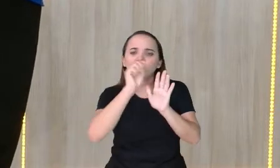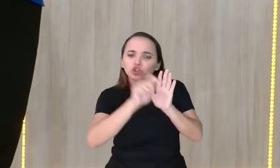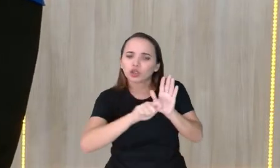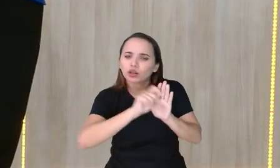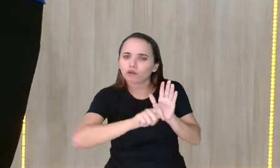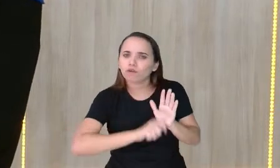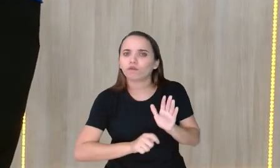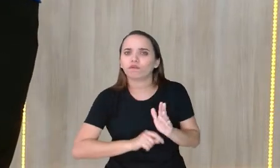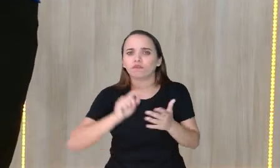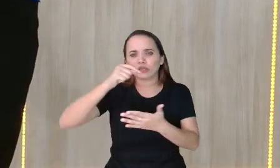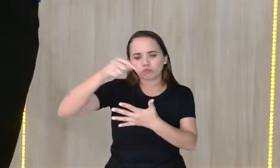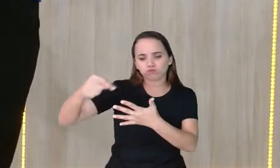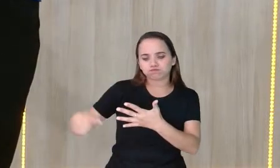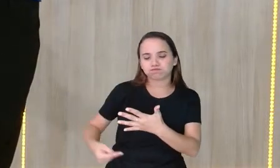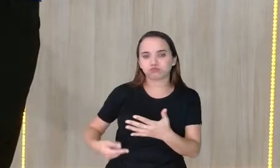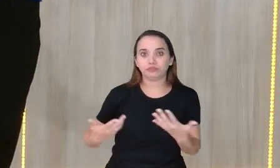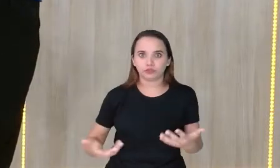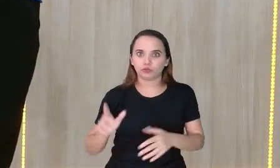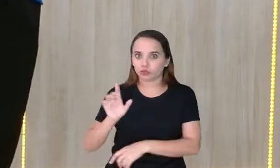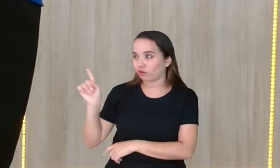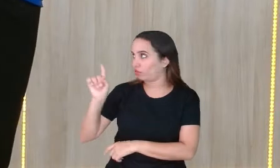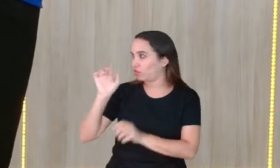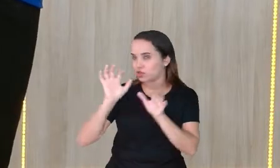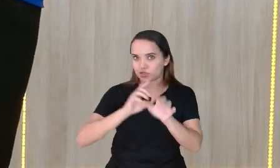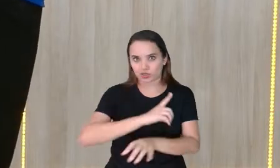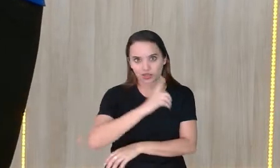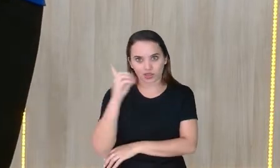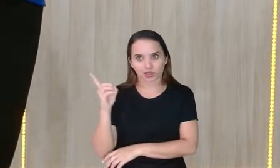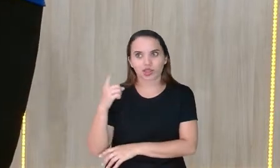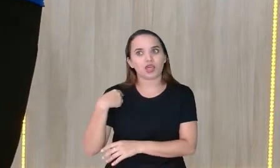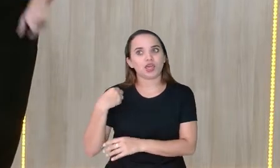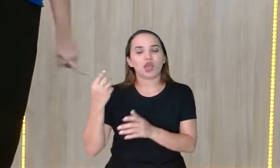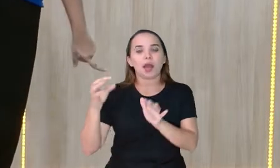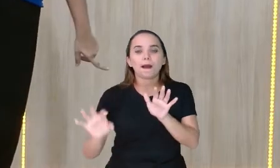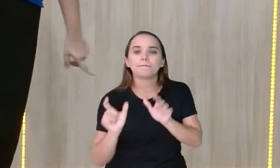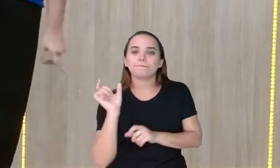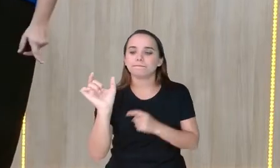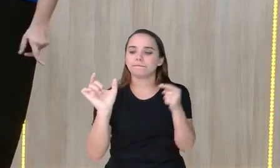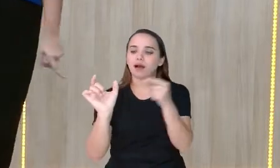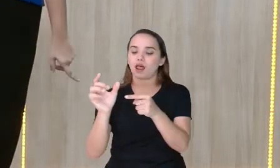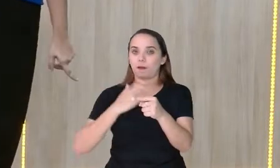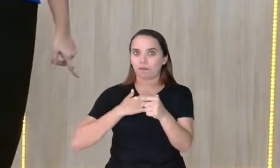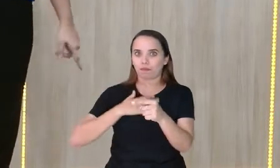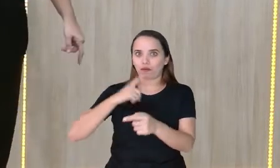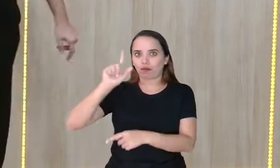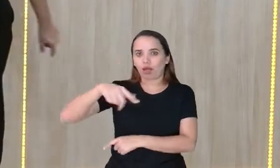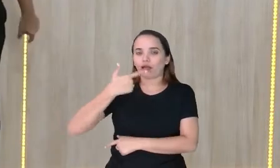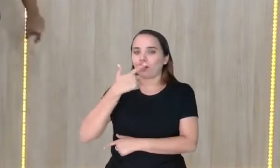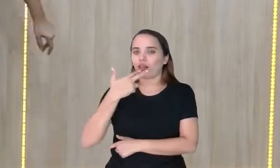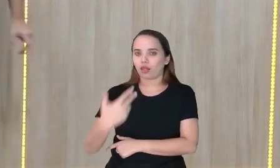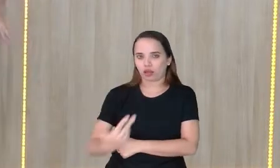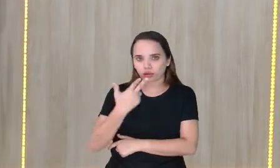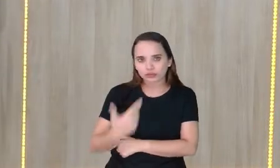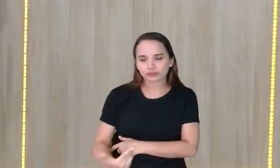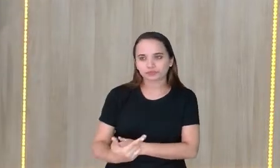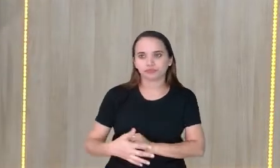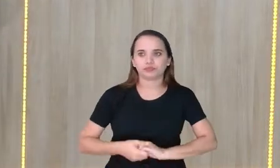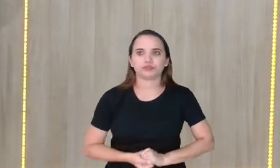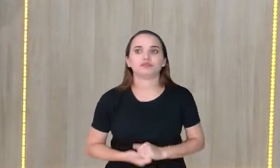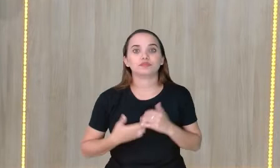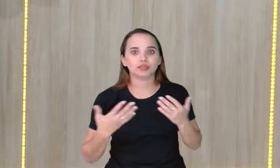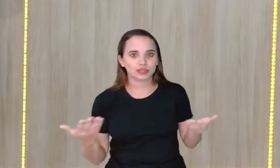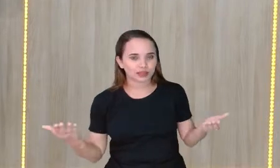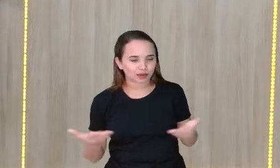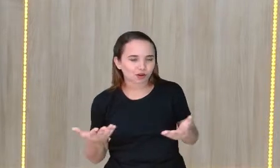nesse dia, a palavra foi língua. Aí eu escrevi esse e o próximo. E aí a gente vai perceber a beleza